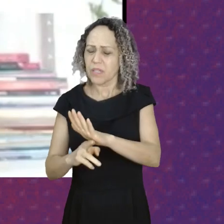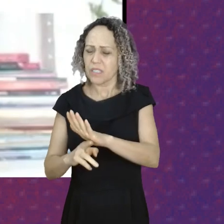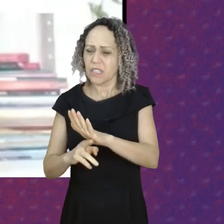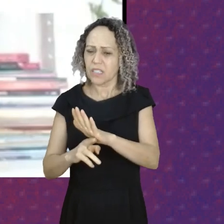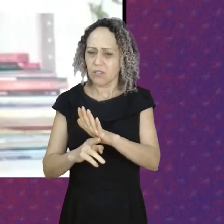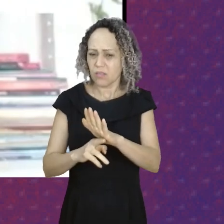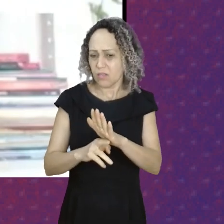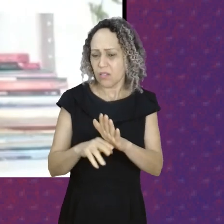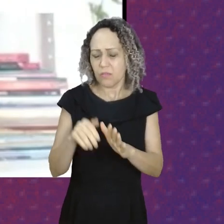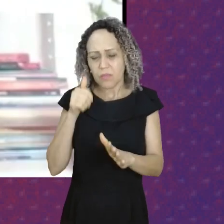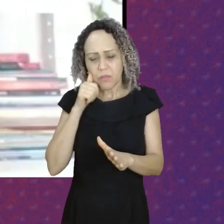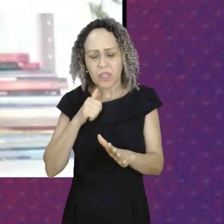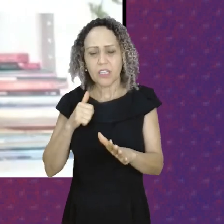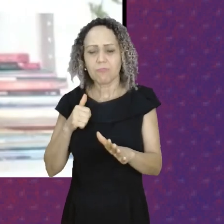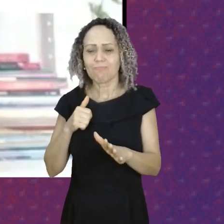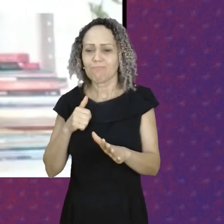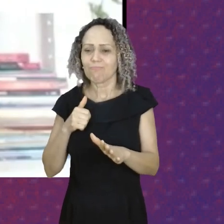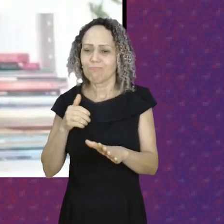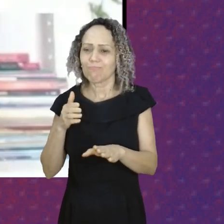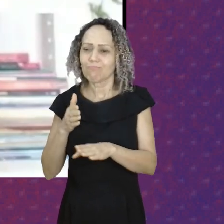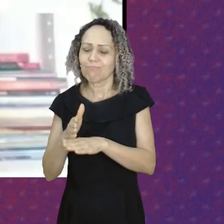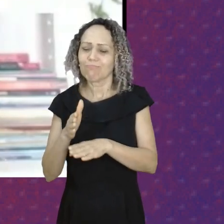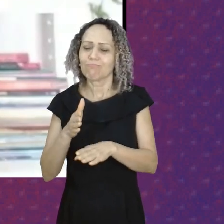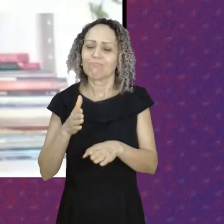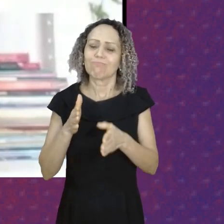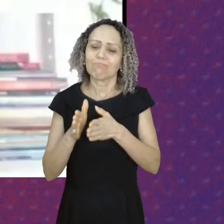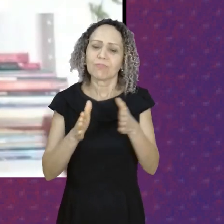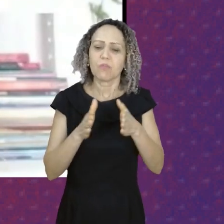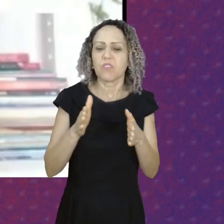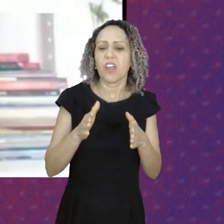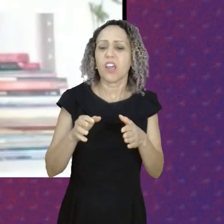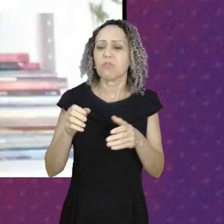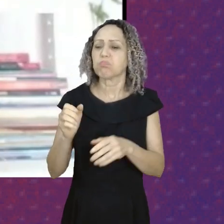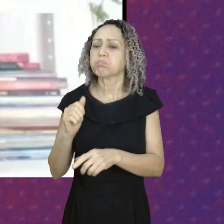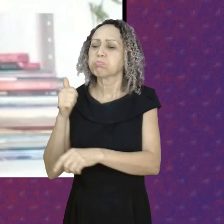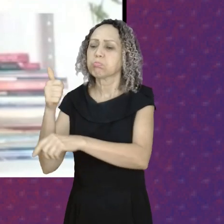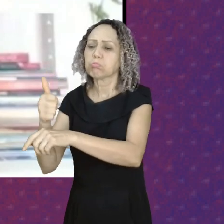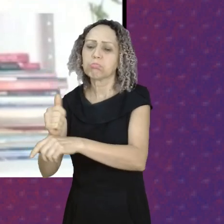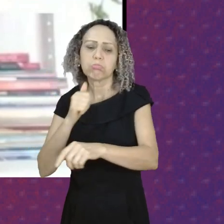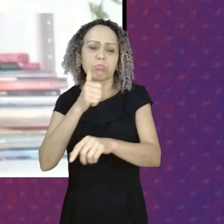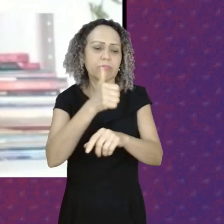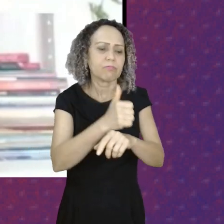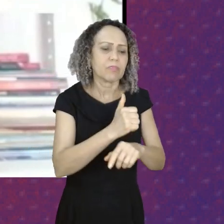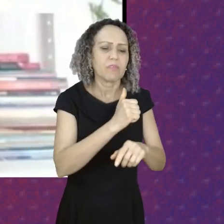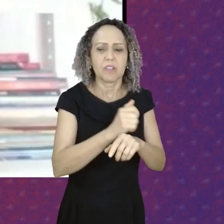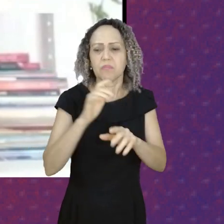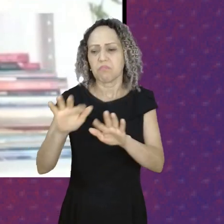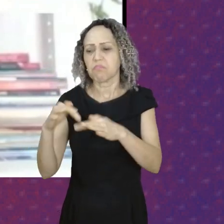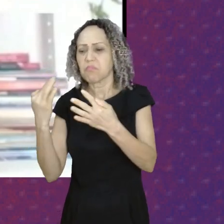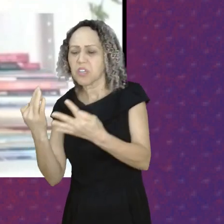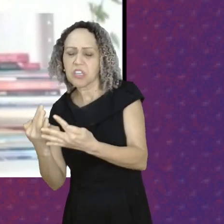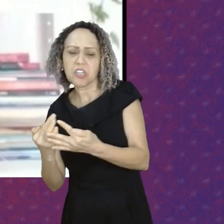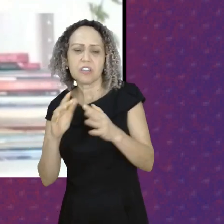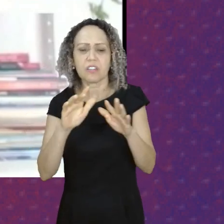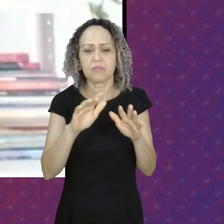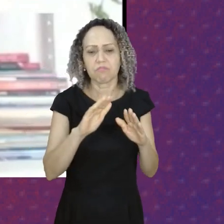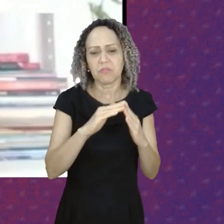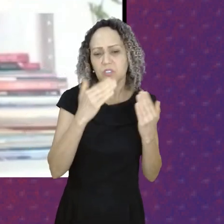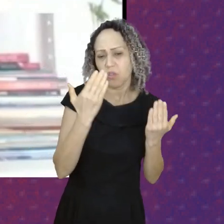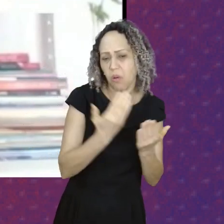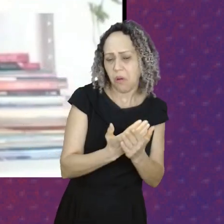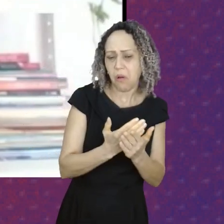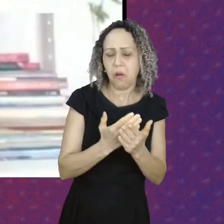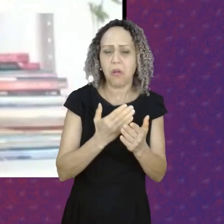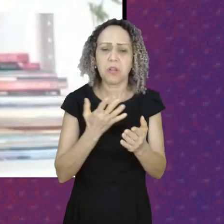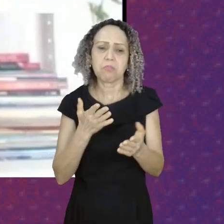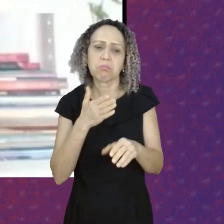participação da mulher dentro de variados espaços, seja na família, na escola, na sociedade, nos